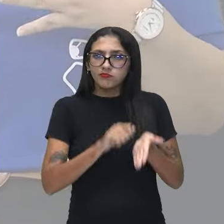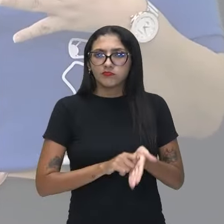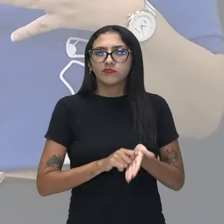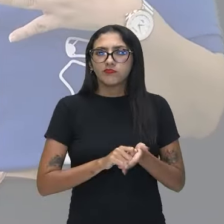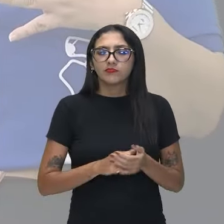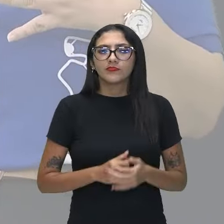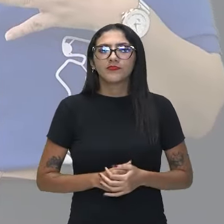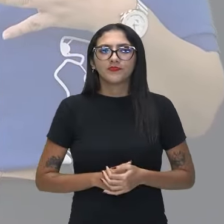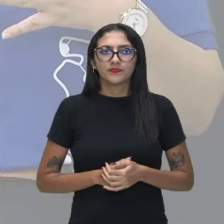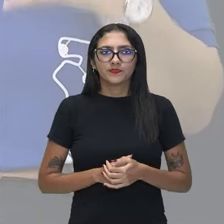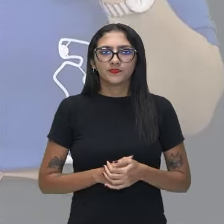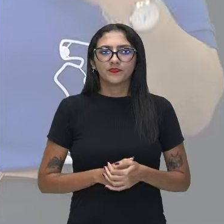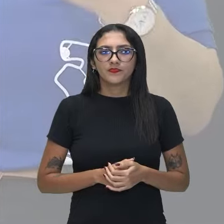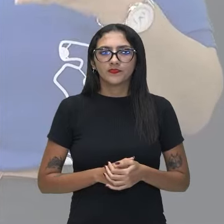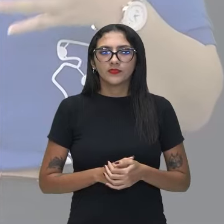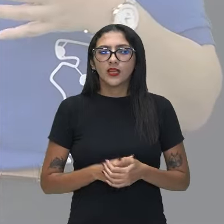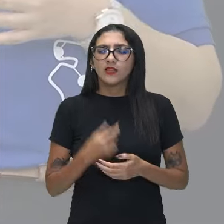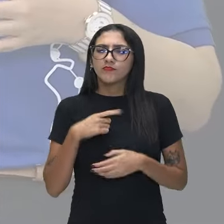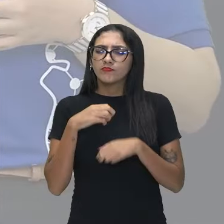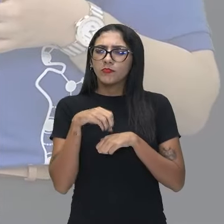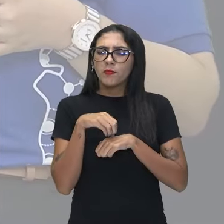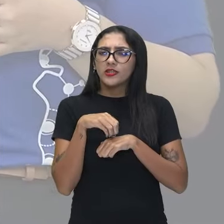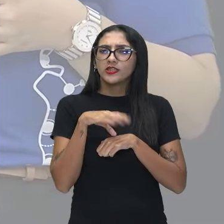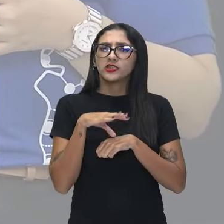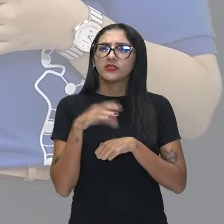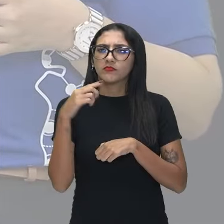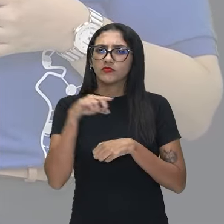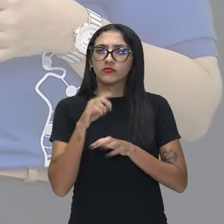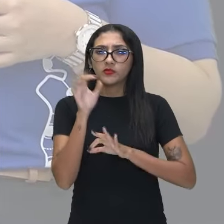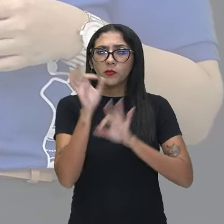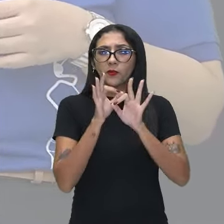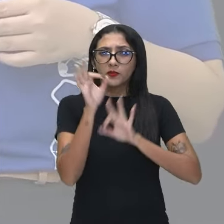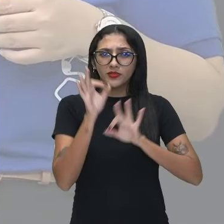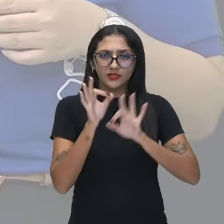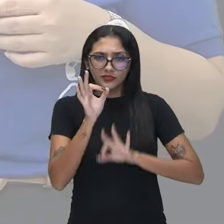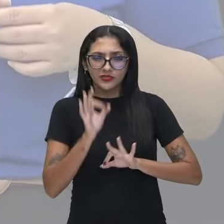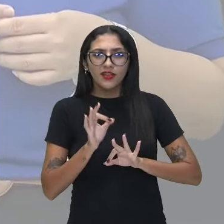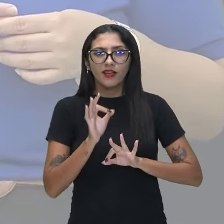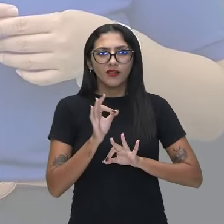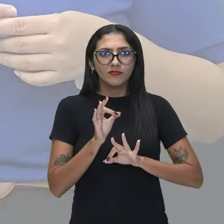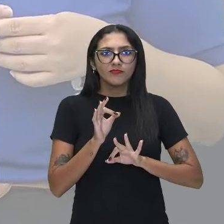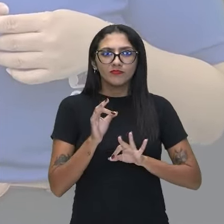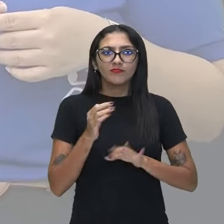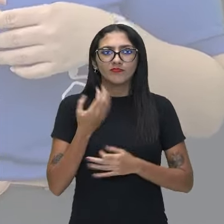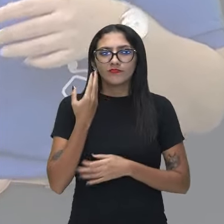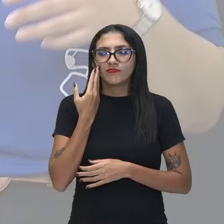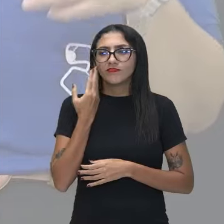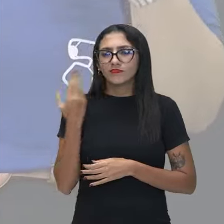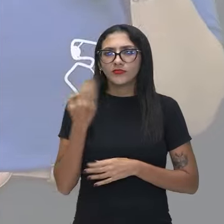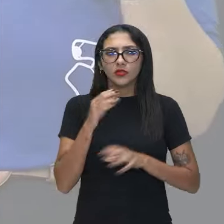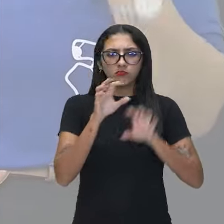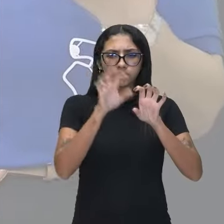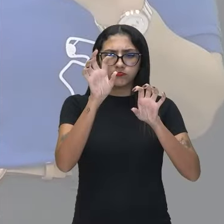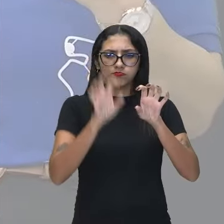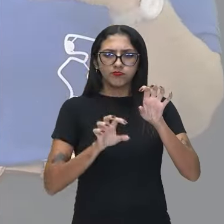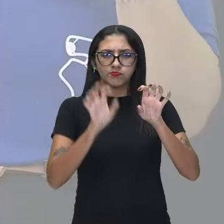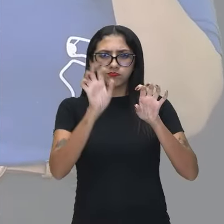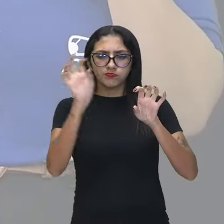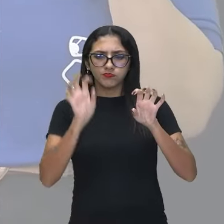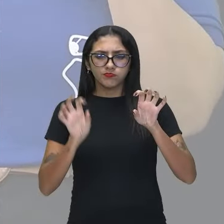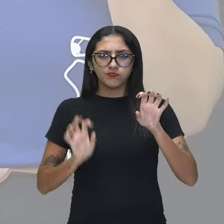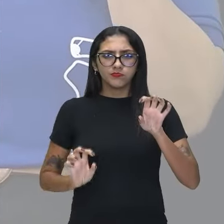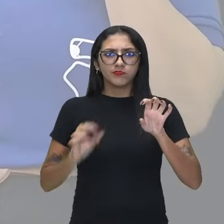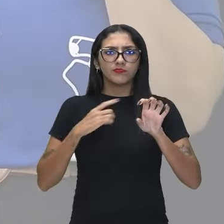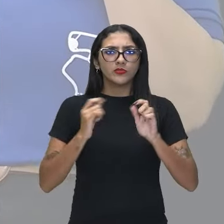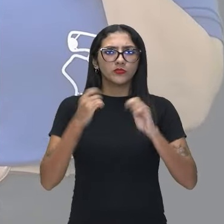dica interessante para nós nesse processo é que nós podemos organizar essas informações na forma de um esquema, para que